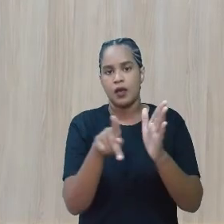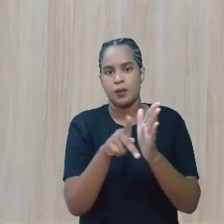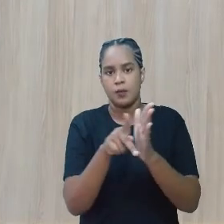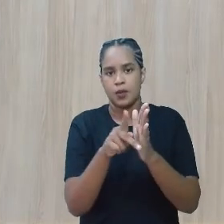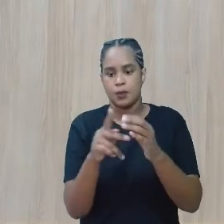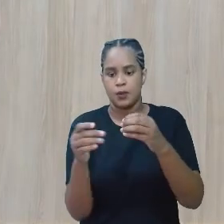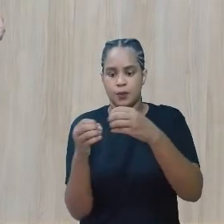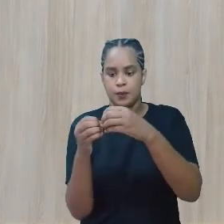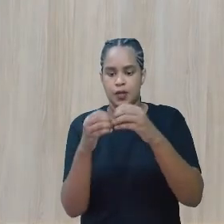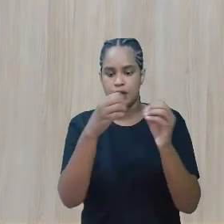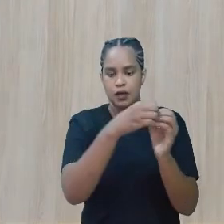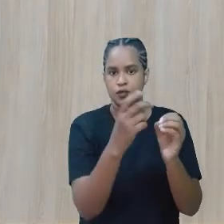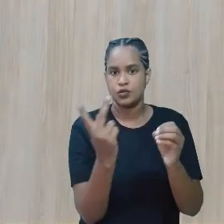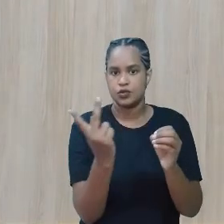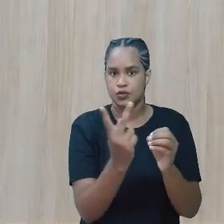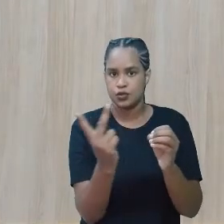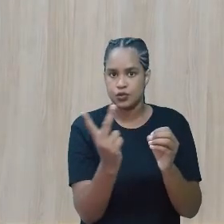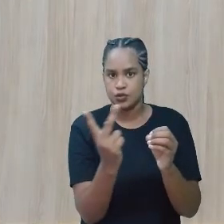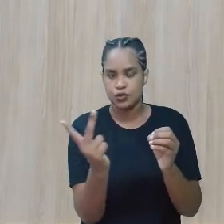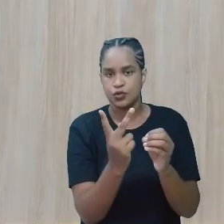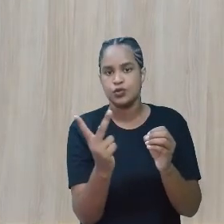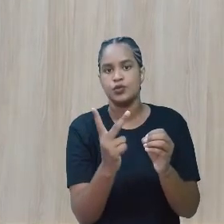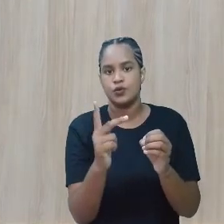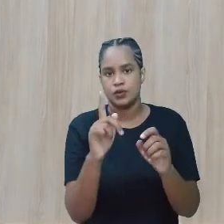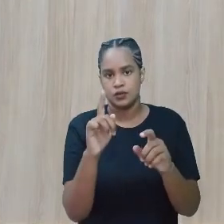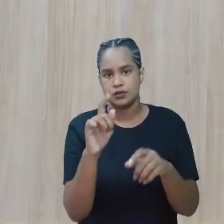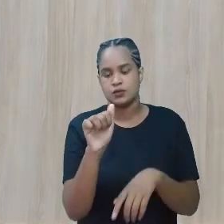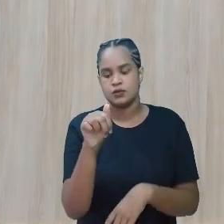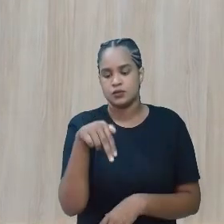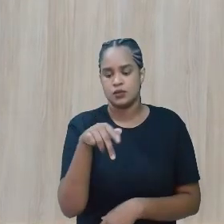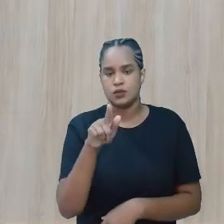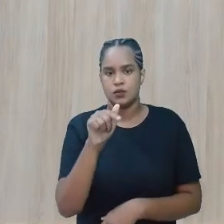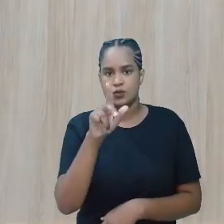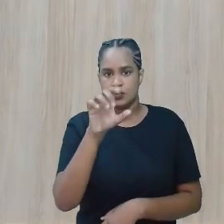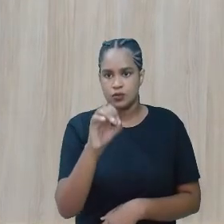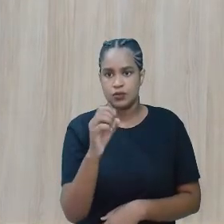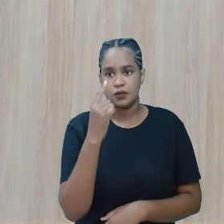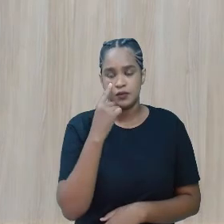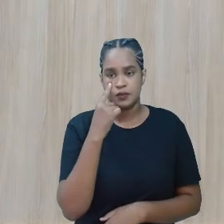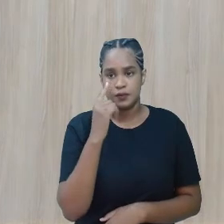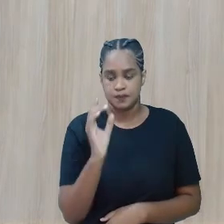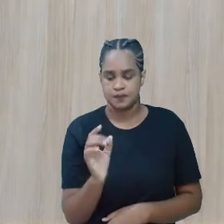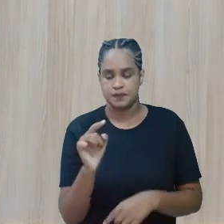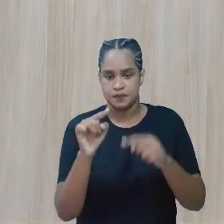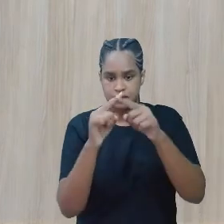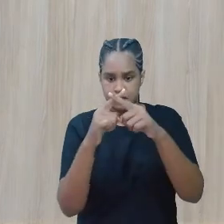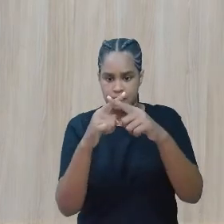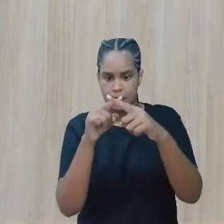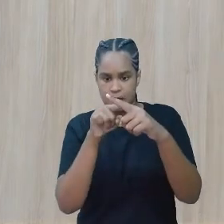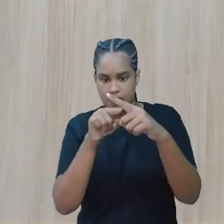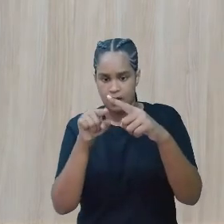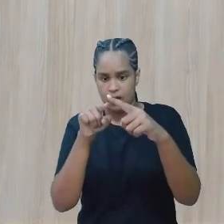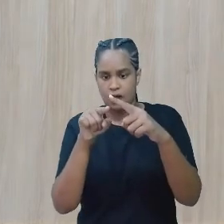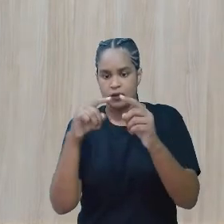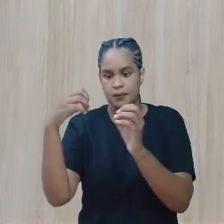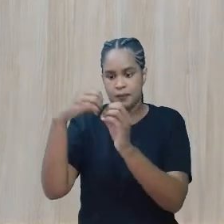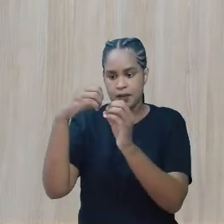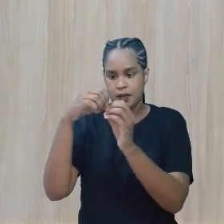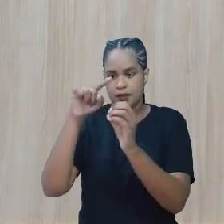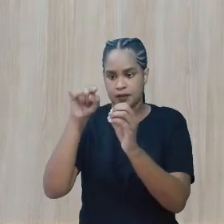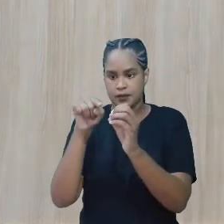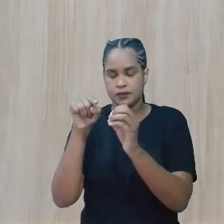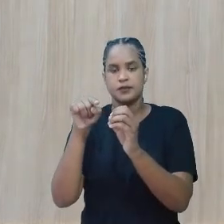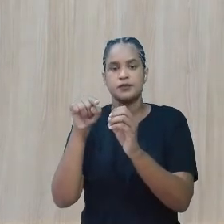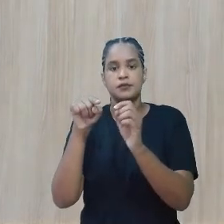dois ângulos. Se você pegar esse ângulo aqui de baixo, ó, ele é adjacente ao ângulo vermelhinho que está à esquerda e também ele